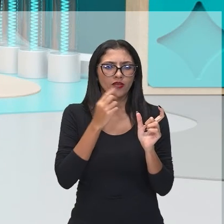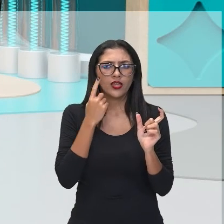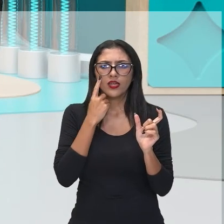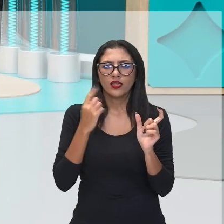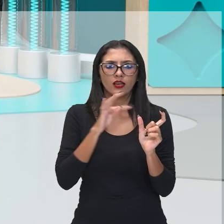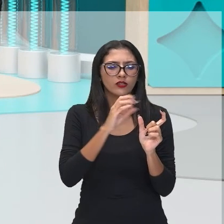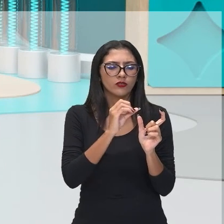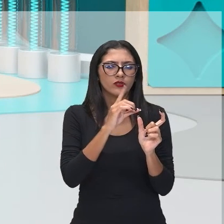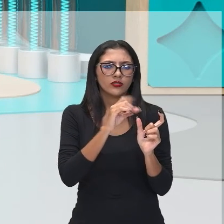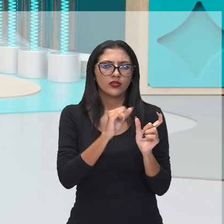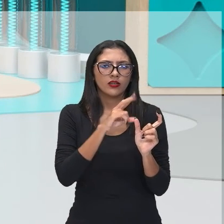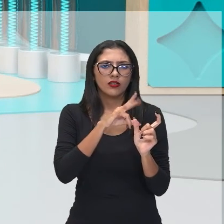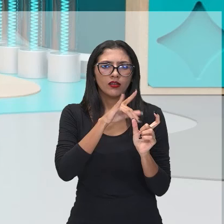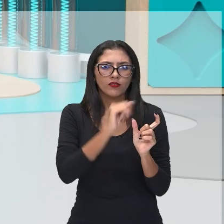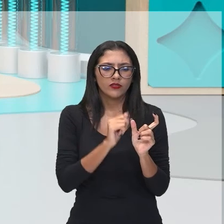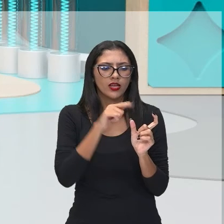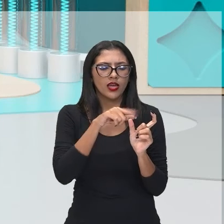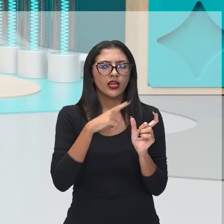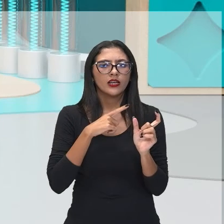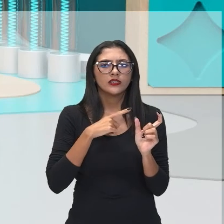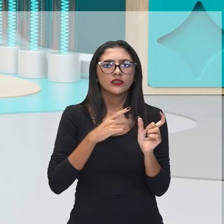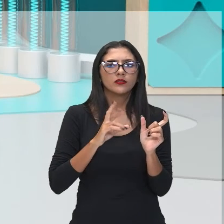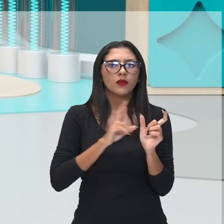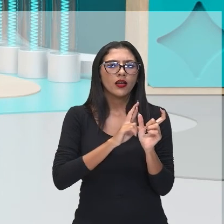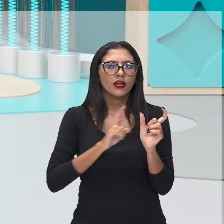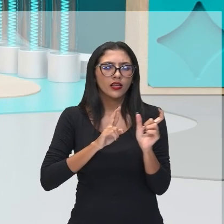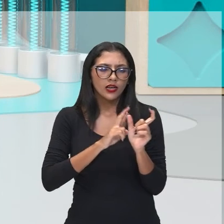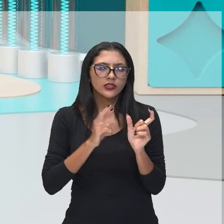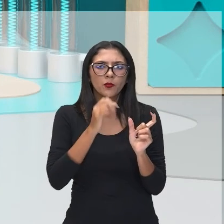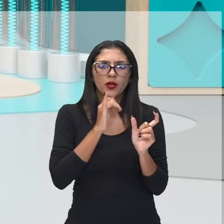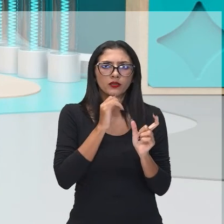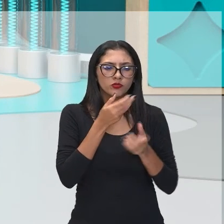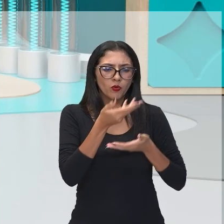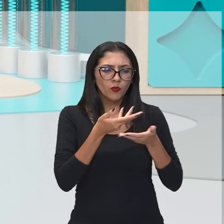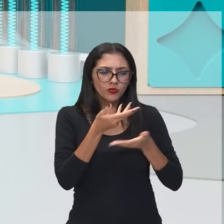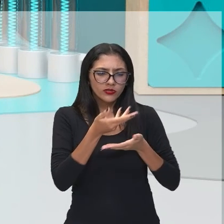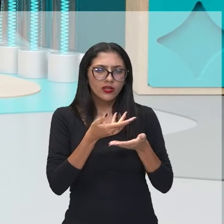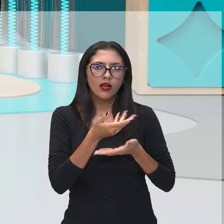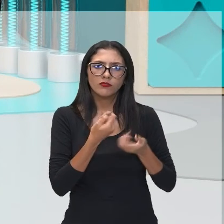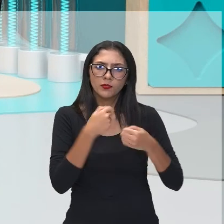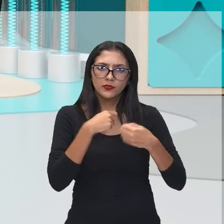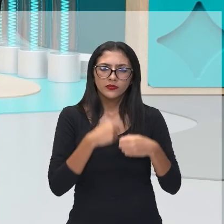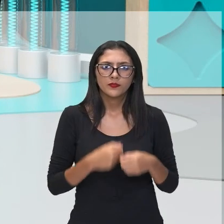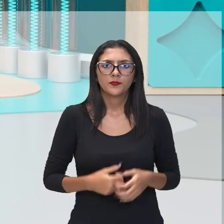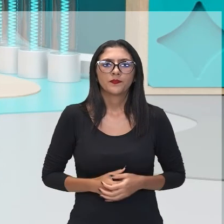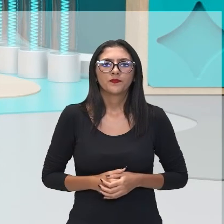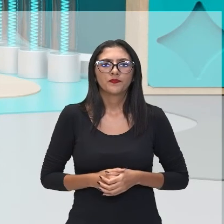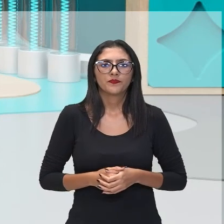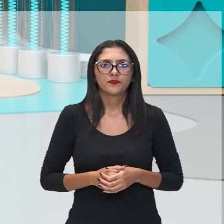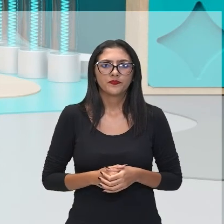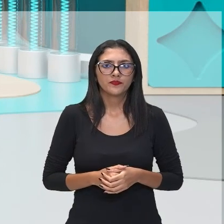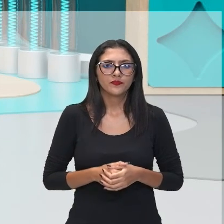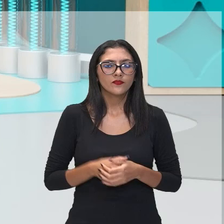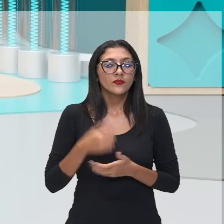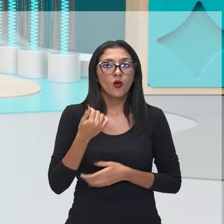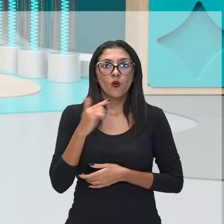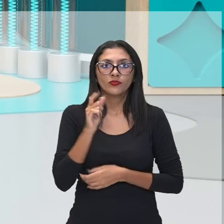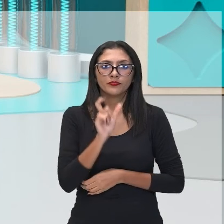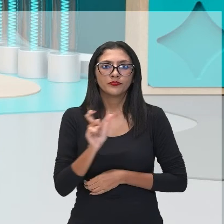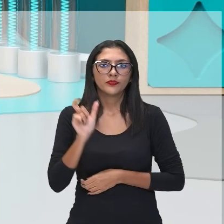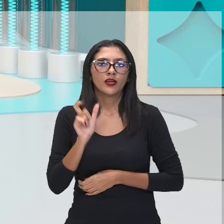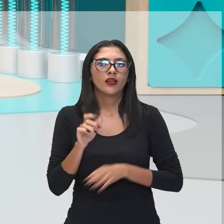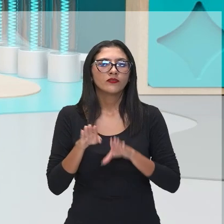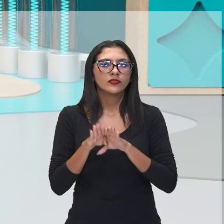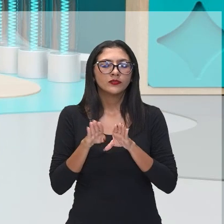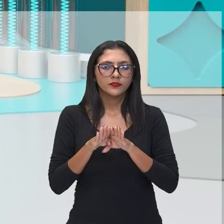adversativa, marcando aqui o movimento argumentativo de negociação. Outra conjunção também que aparece no corpo do texto como